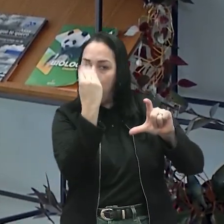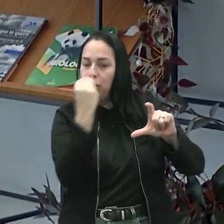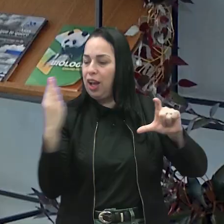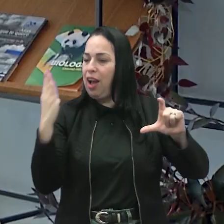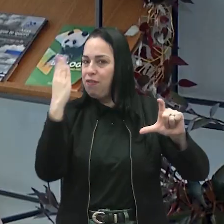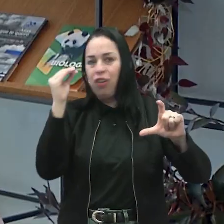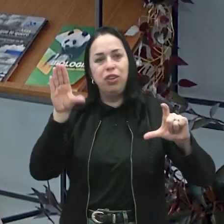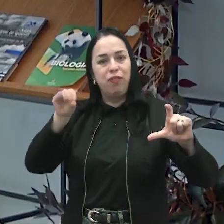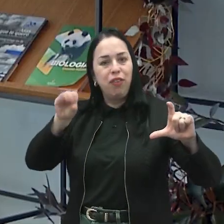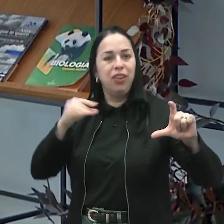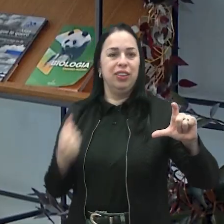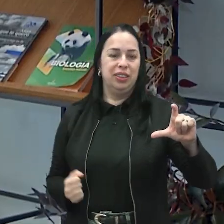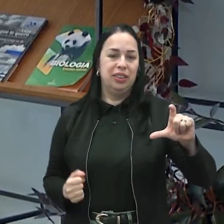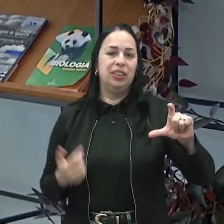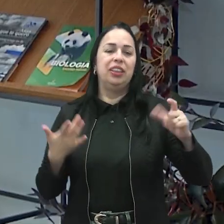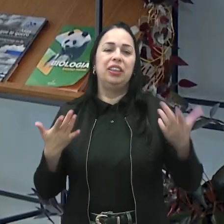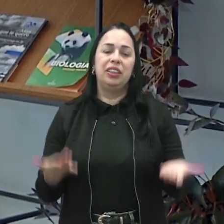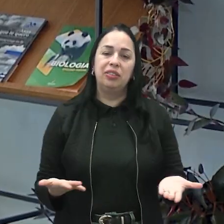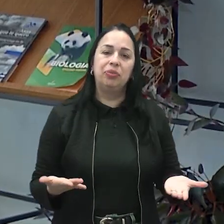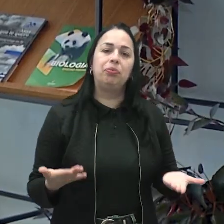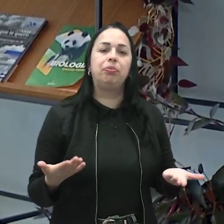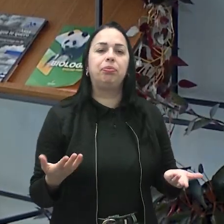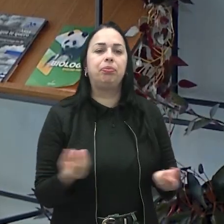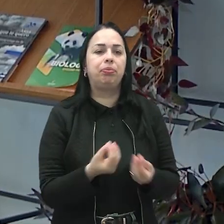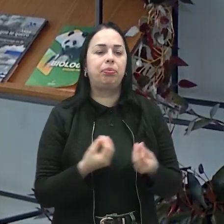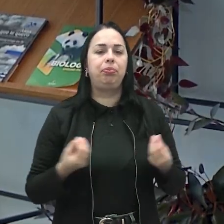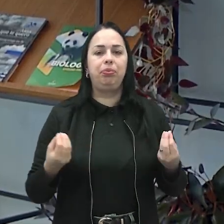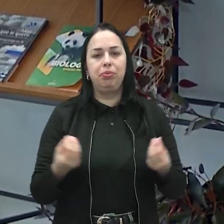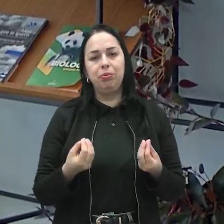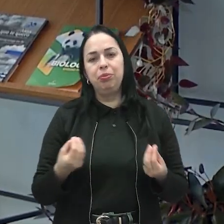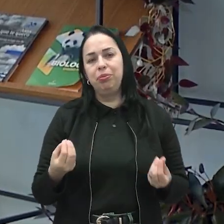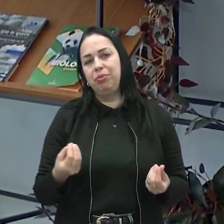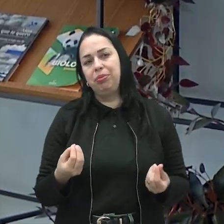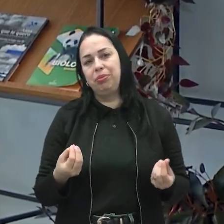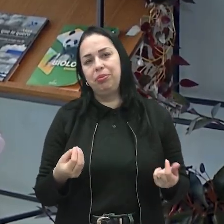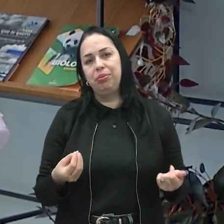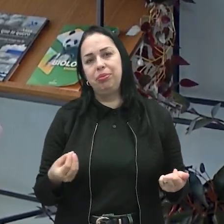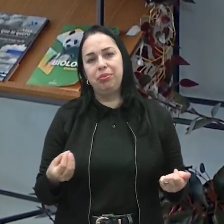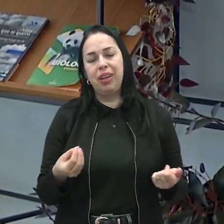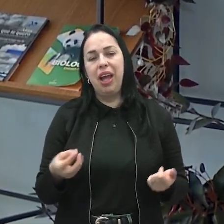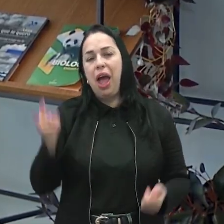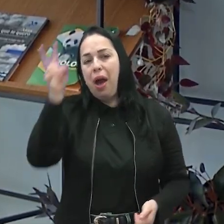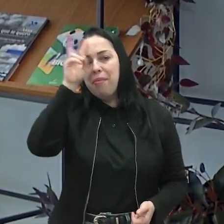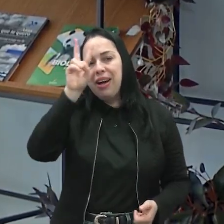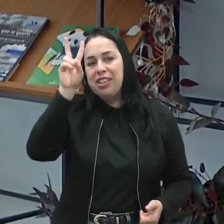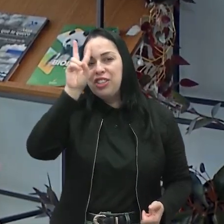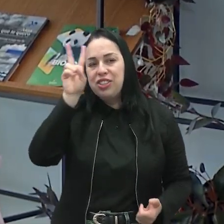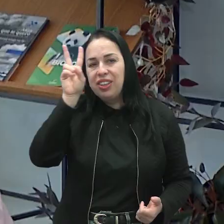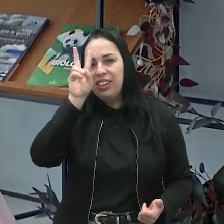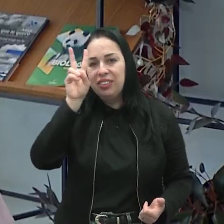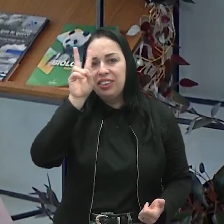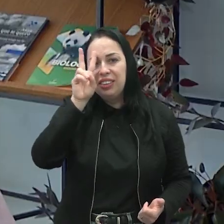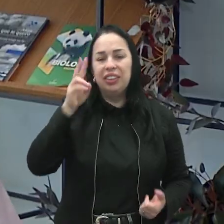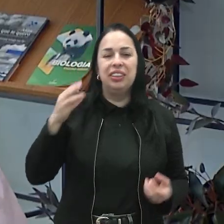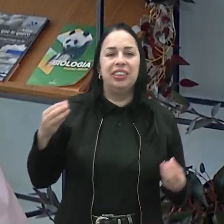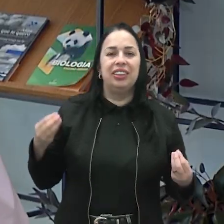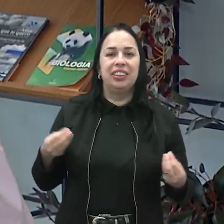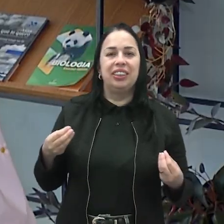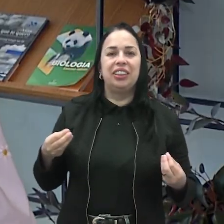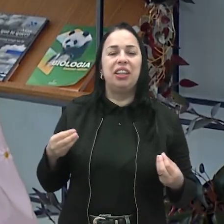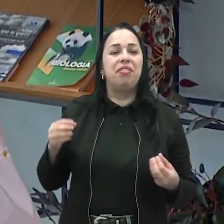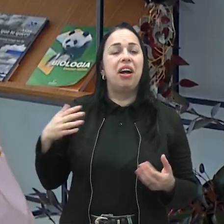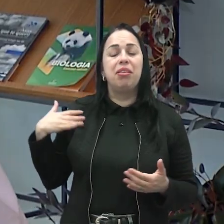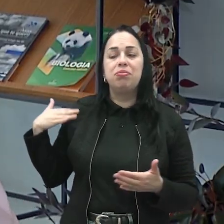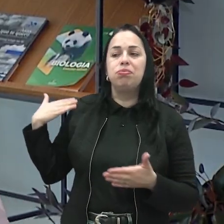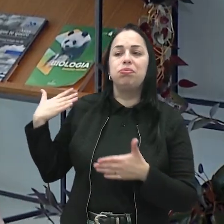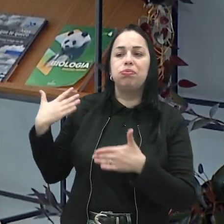dele que estampava, a cédula. Então é isso, é um pouco da história que